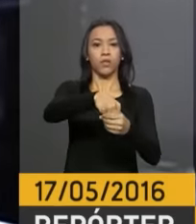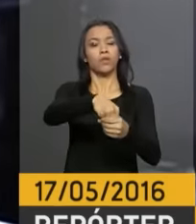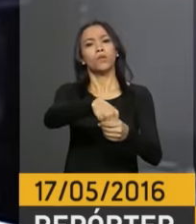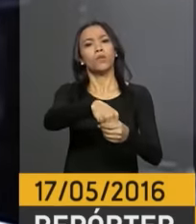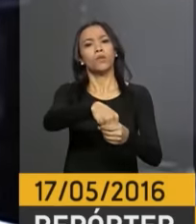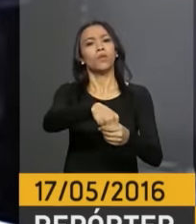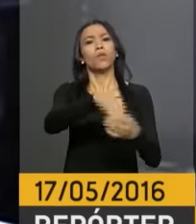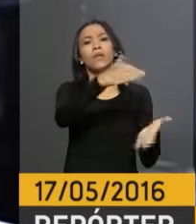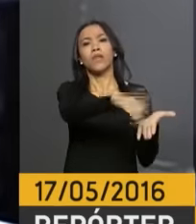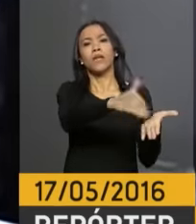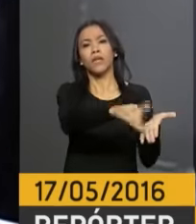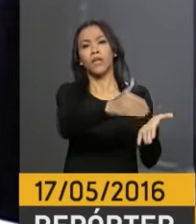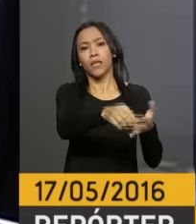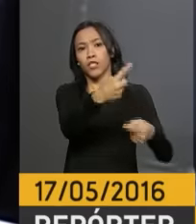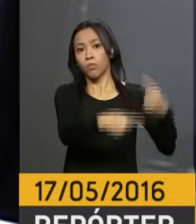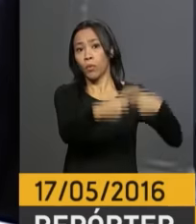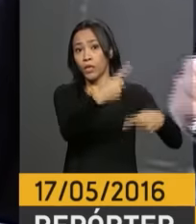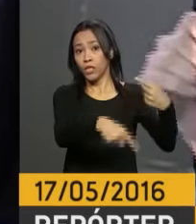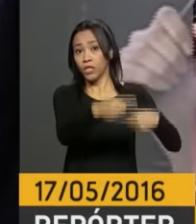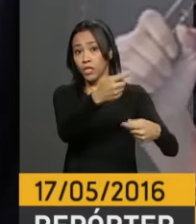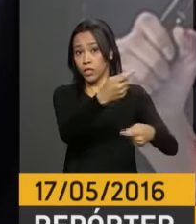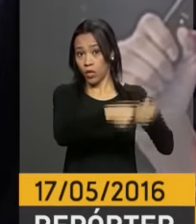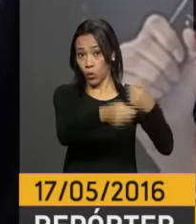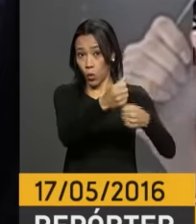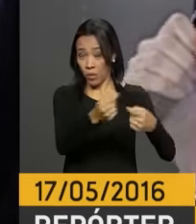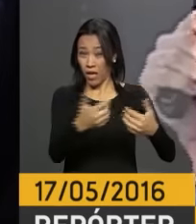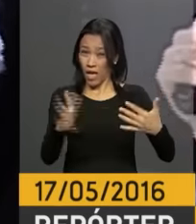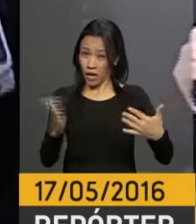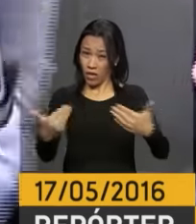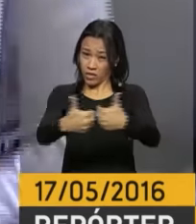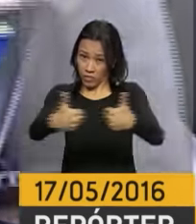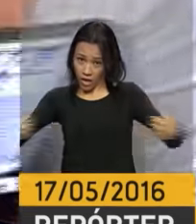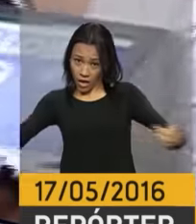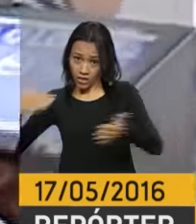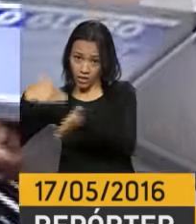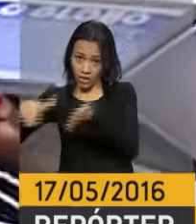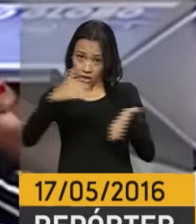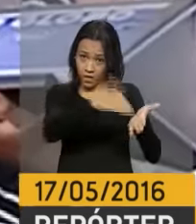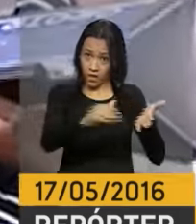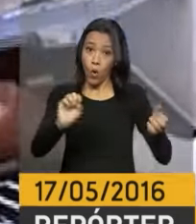a Secretaria de Política Econômica. São duas secretarias separadas agora, novamente? Sim,